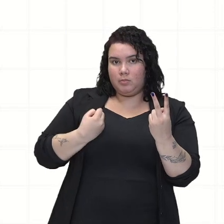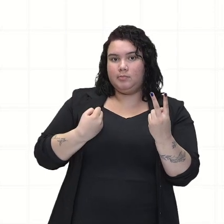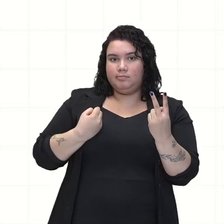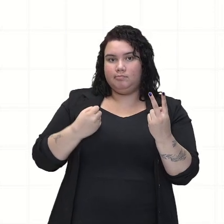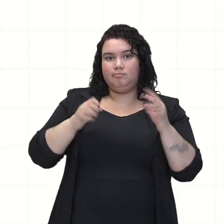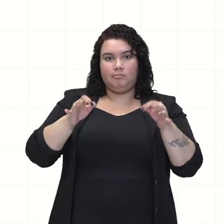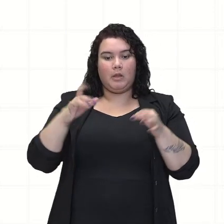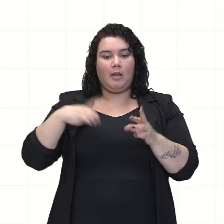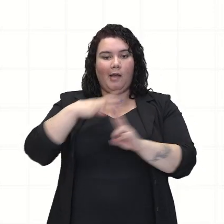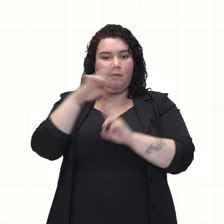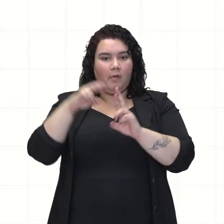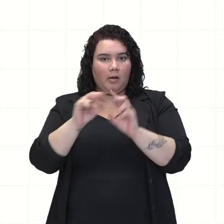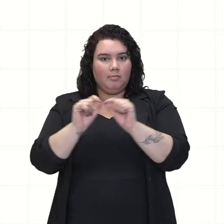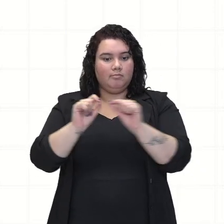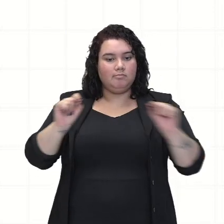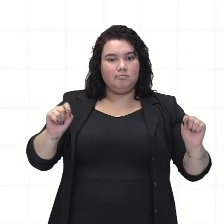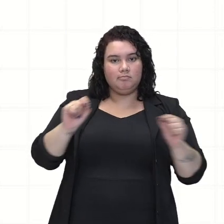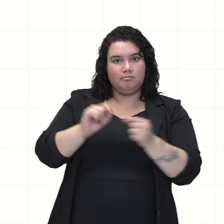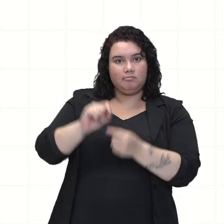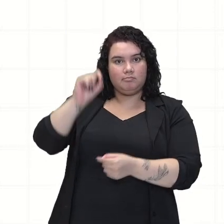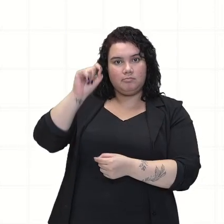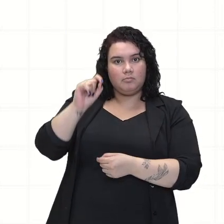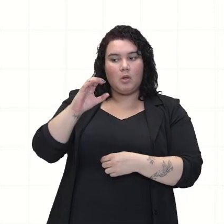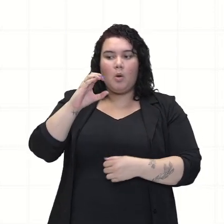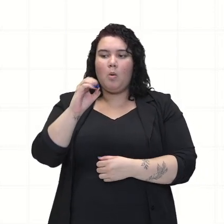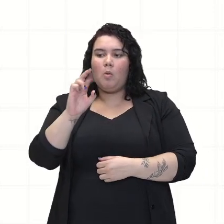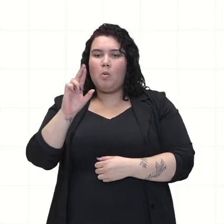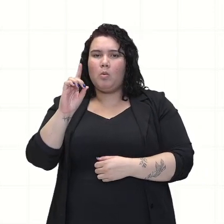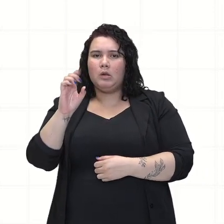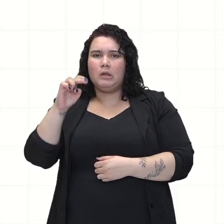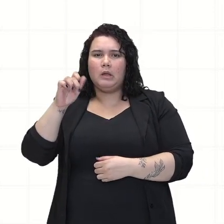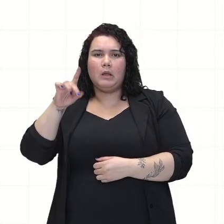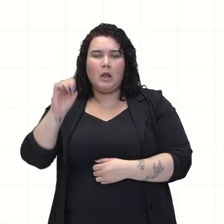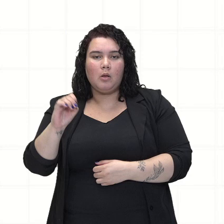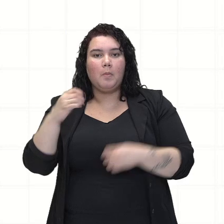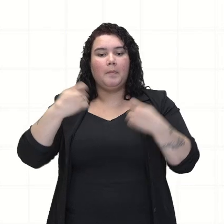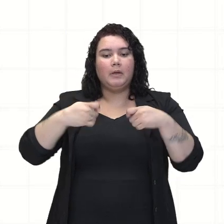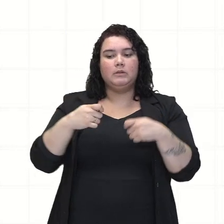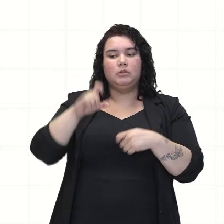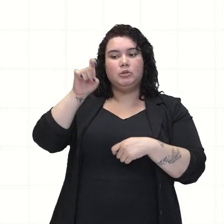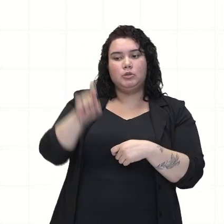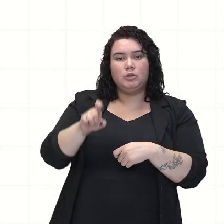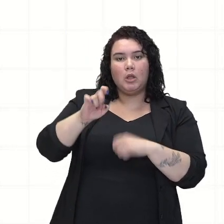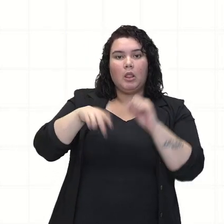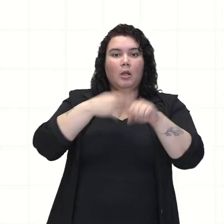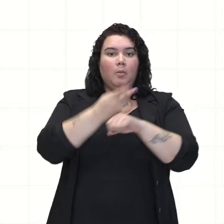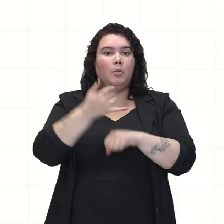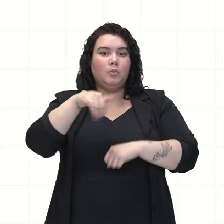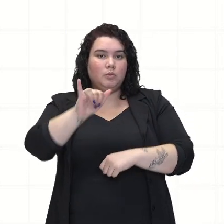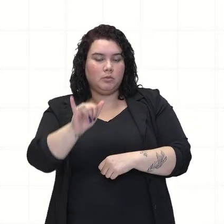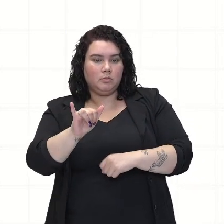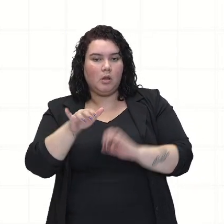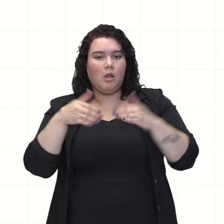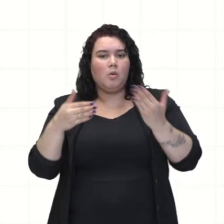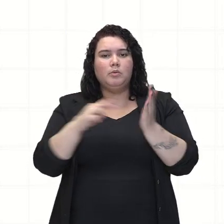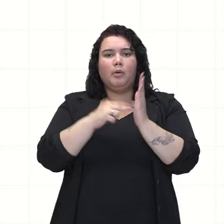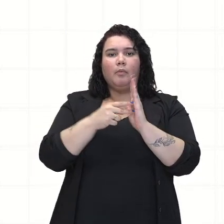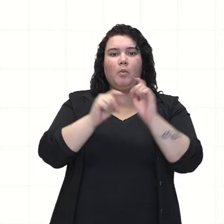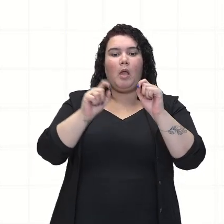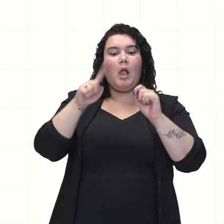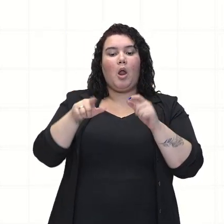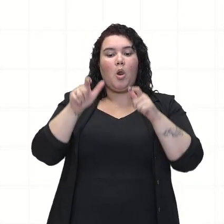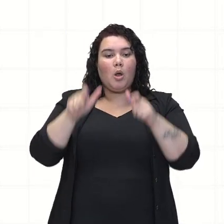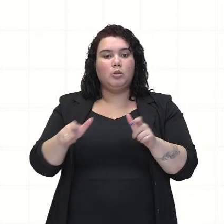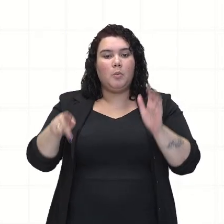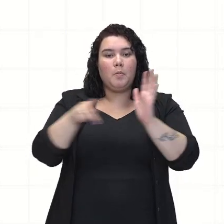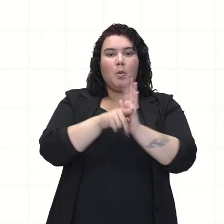dois eixos, e ordenado, porque tem que vir um x e depois o y. E o que ele faz? Ele fornece a localização exata